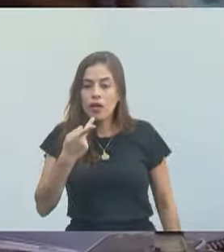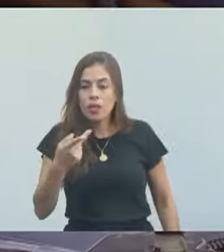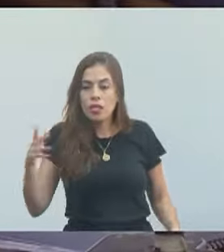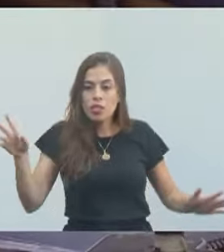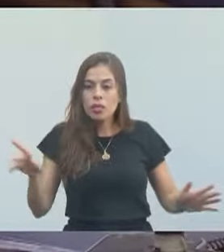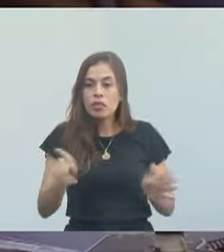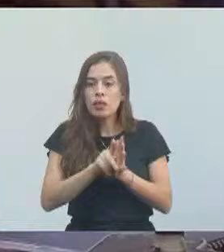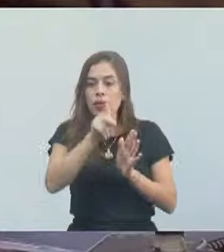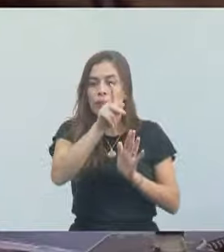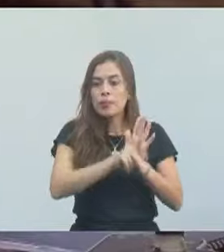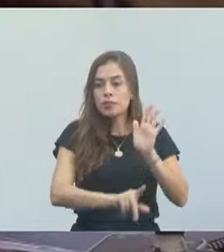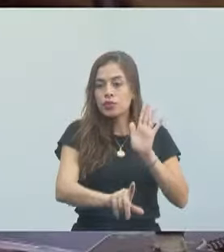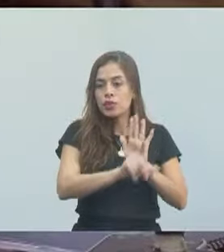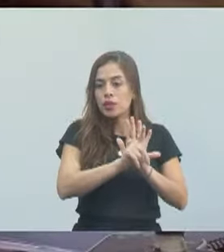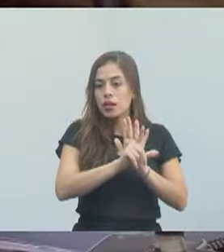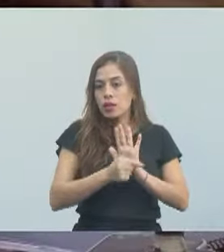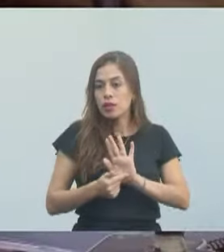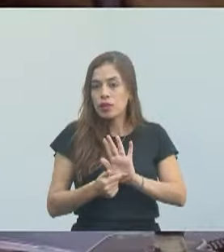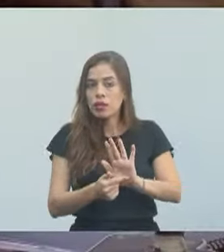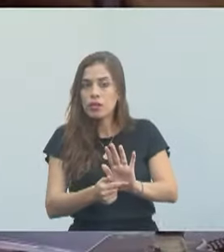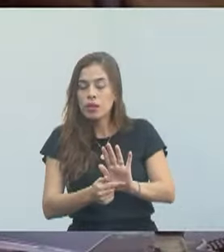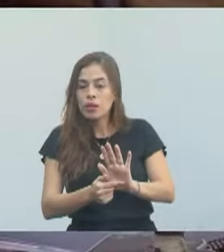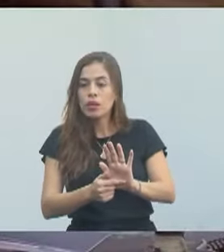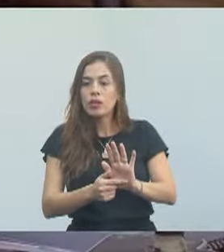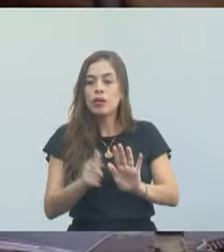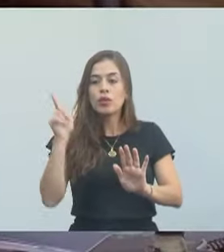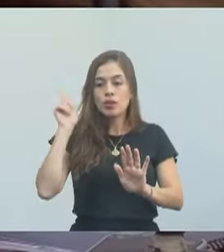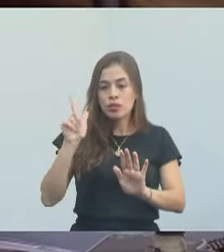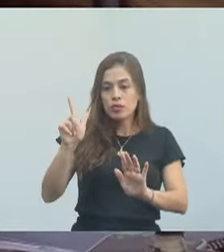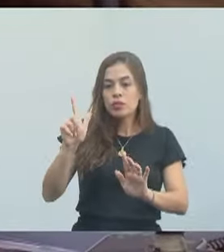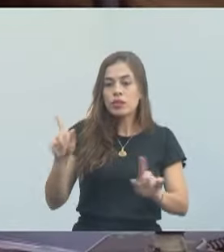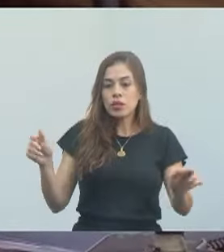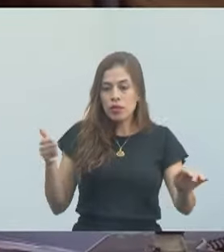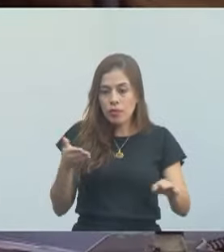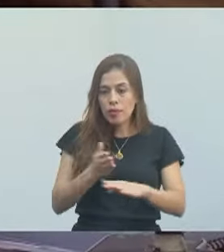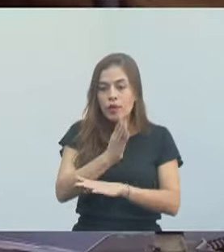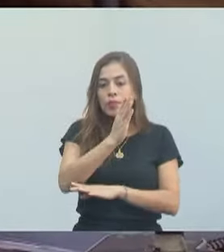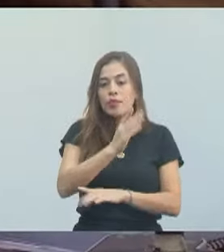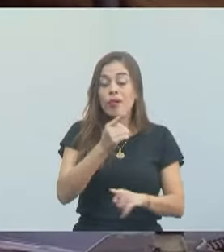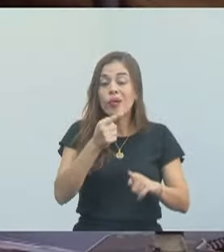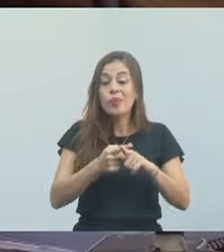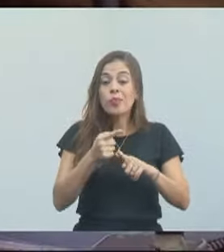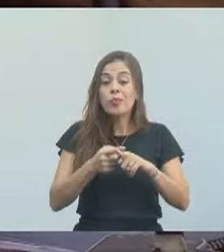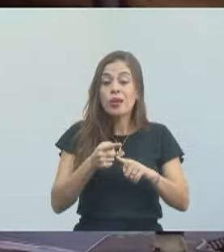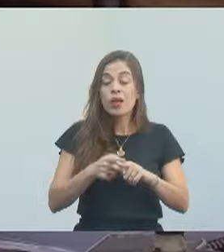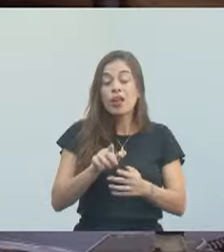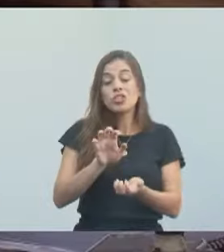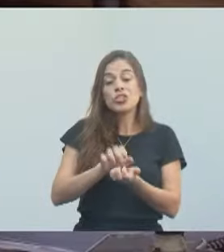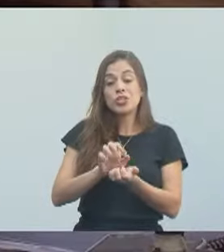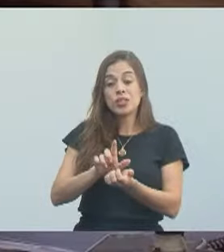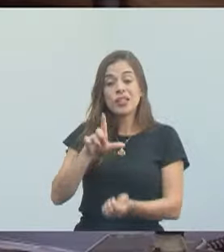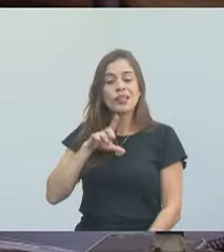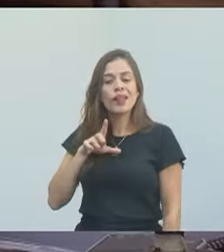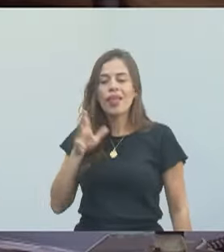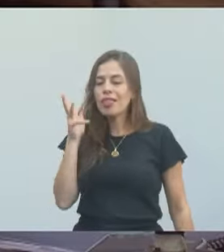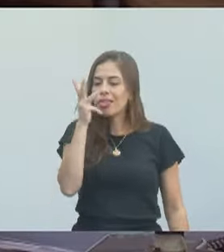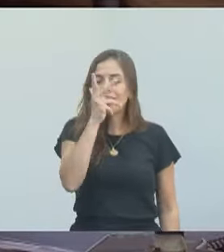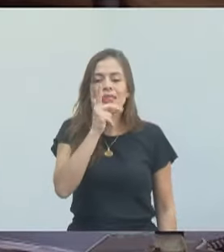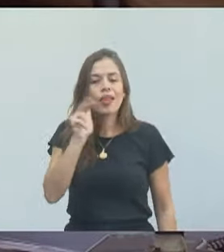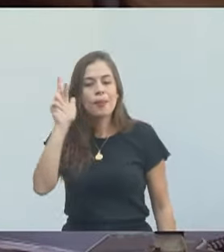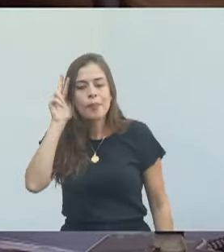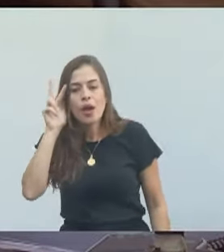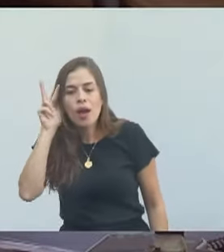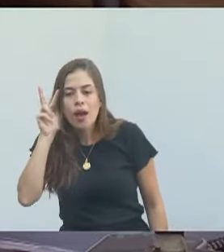veiculada em projeto de lei nessa casa, que a gente conseguiu também aprovar, porque Jacareí tem uma bela história, não é? Uma história